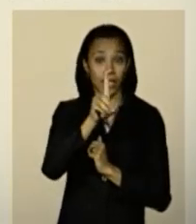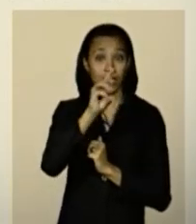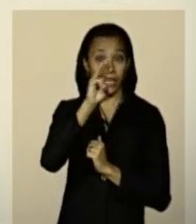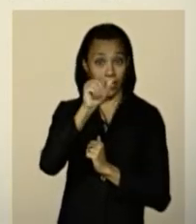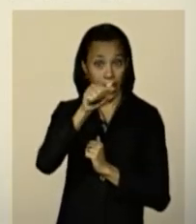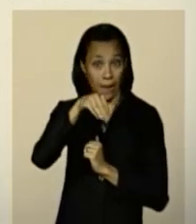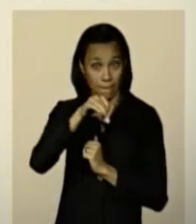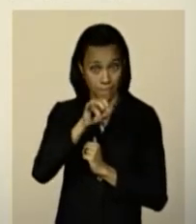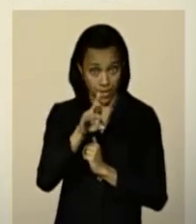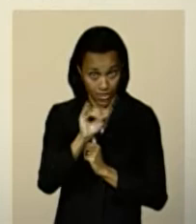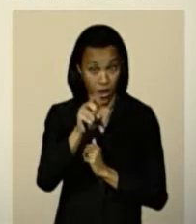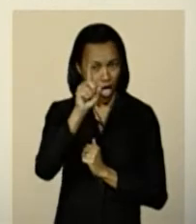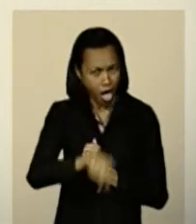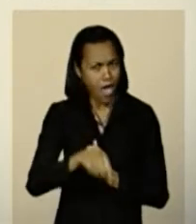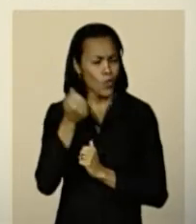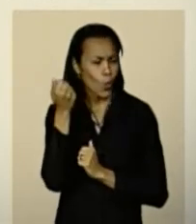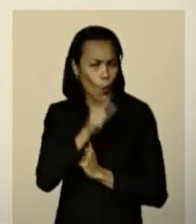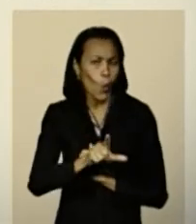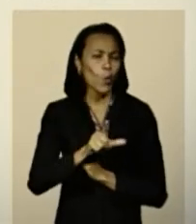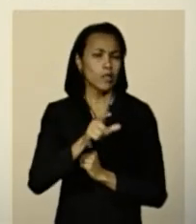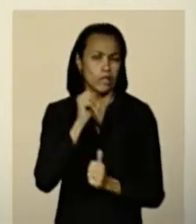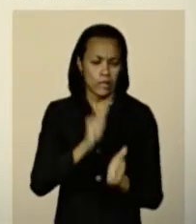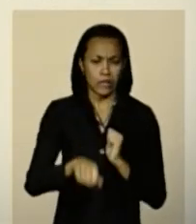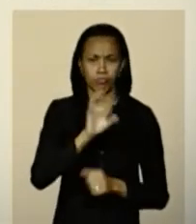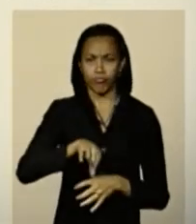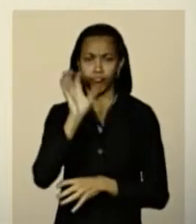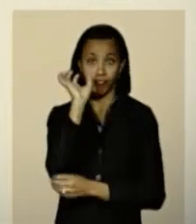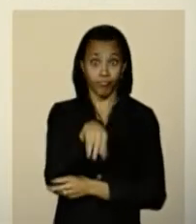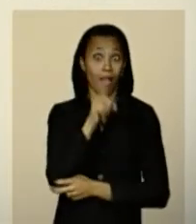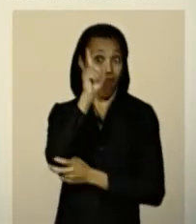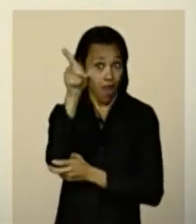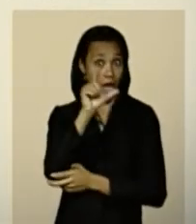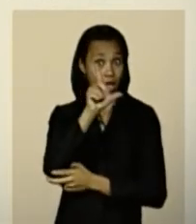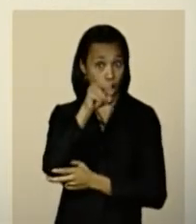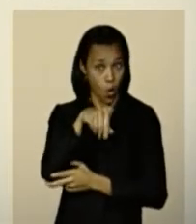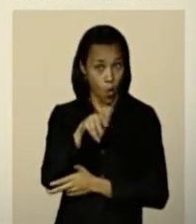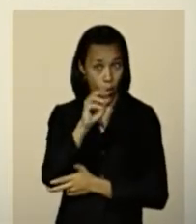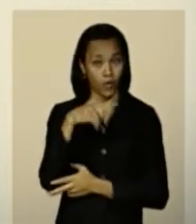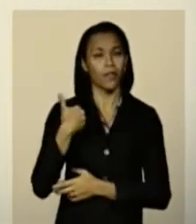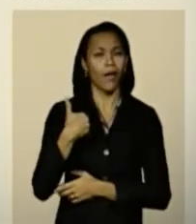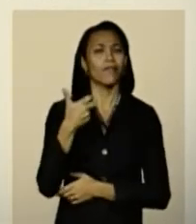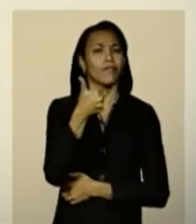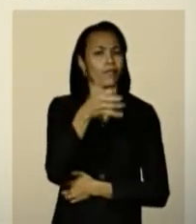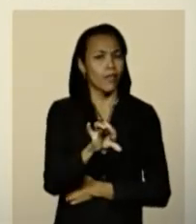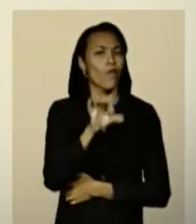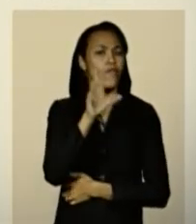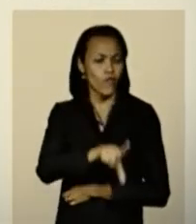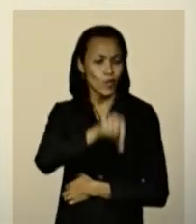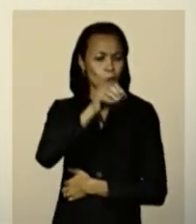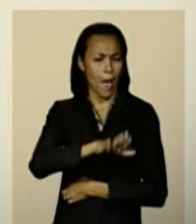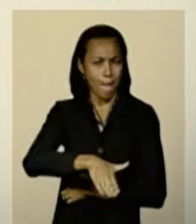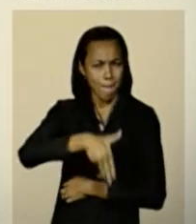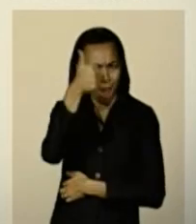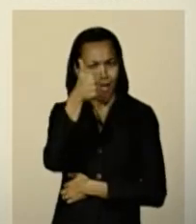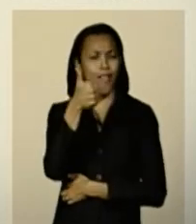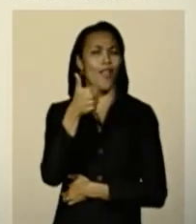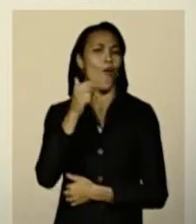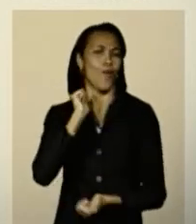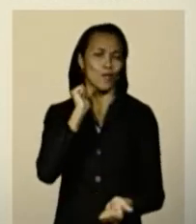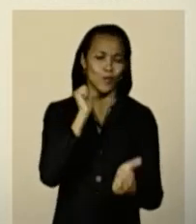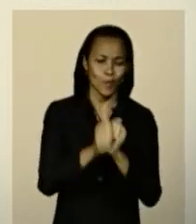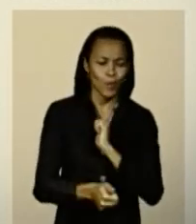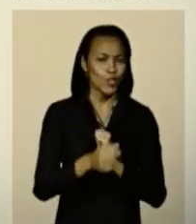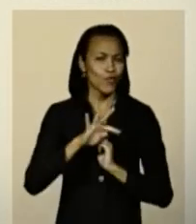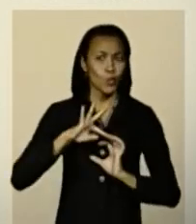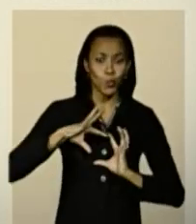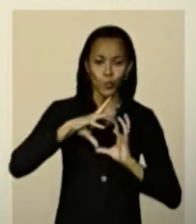damires um dos destaques do nosso basquete em Londres Ela tem 19 anos e foi Eleita melhor jogadora do campeonato